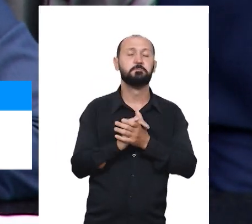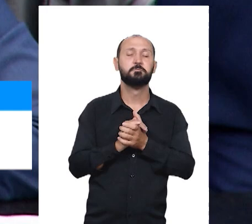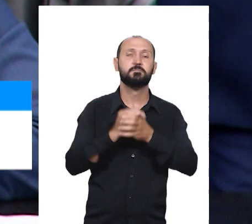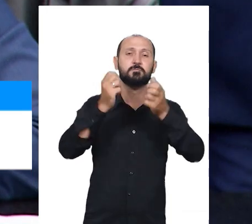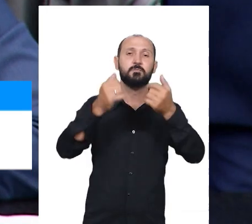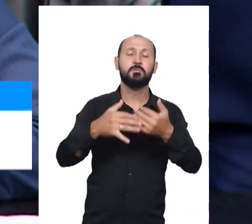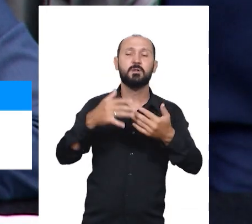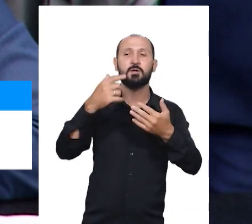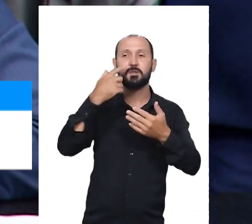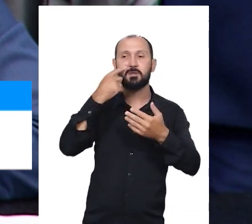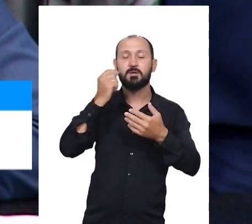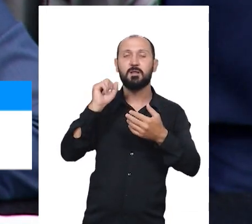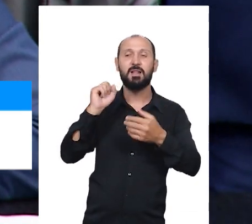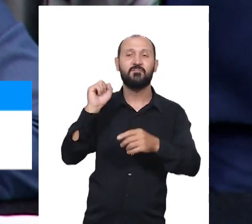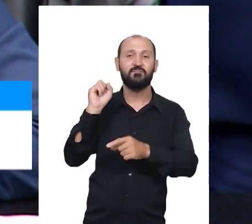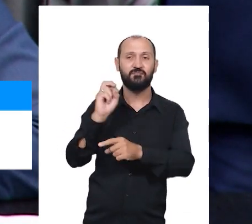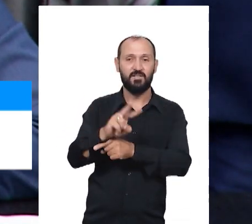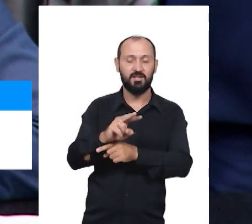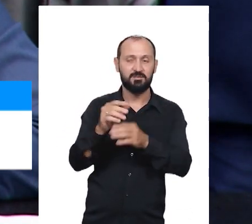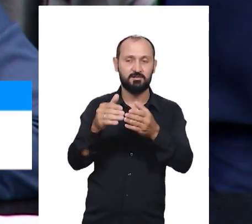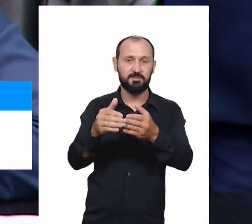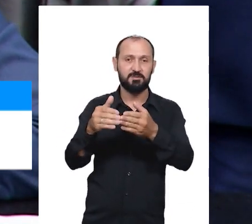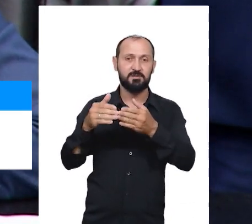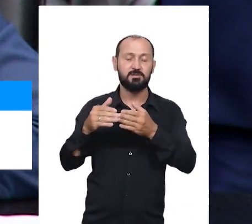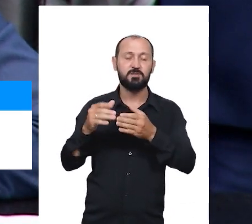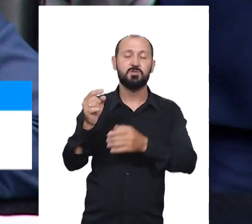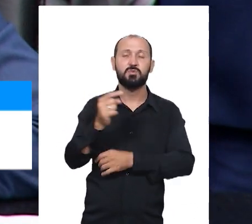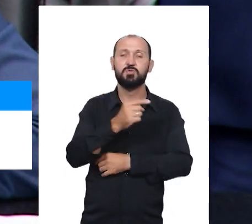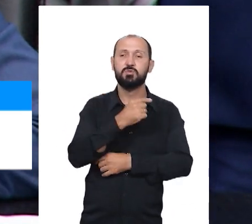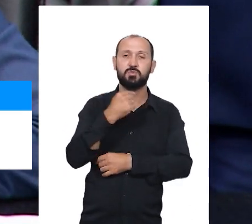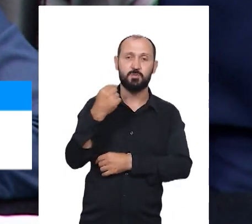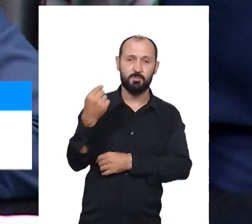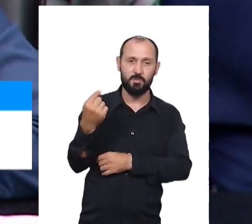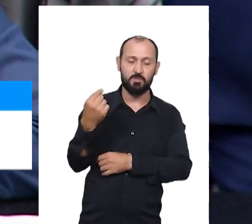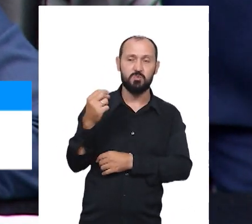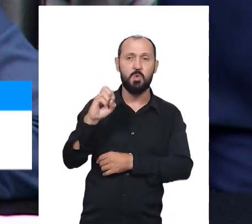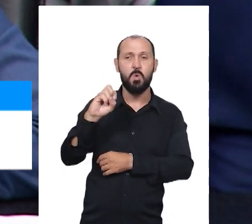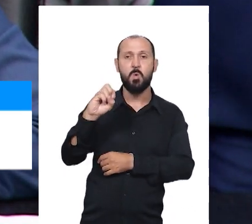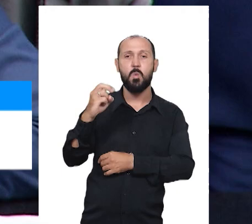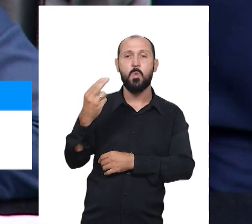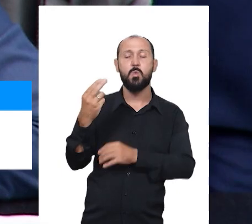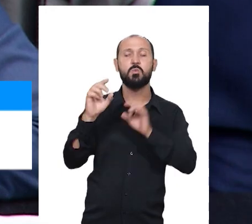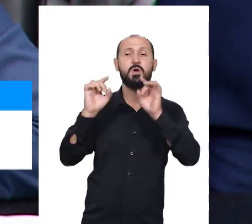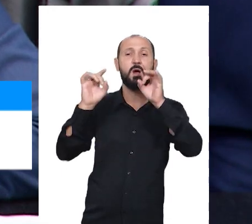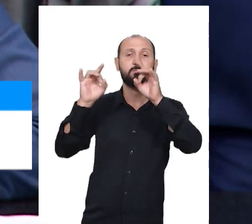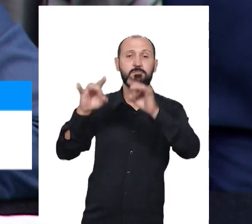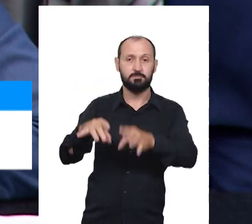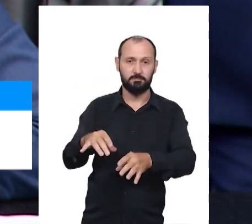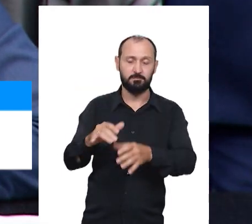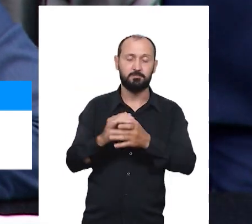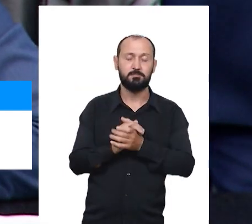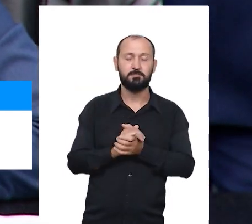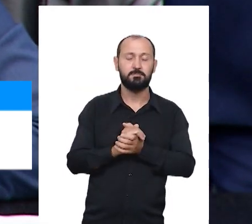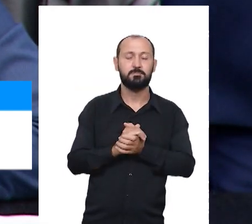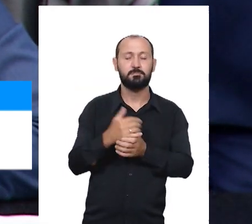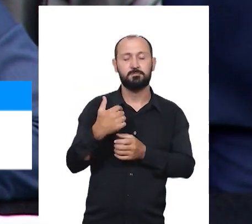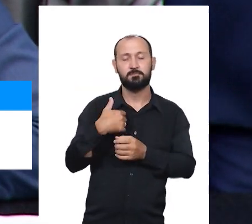trata de vacância no caso de morte ou de renúncia.